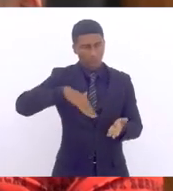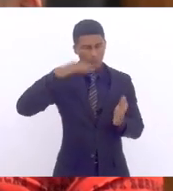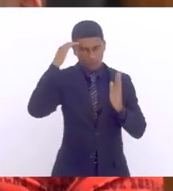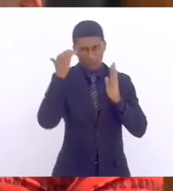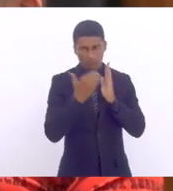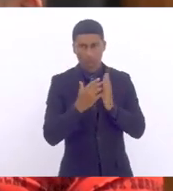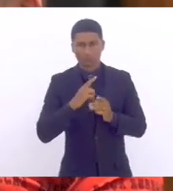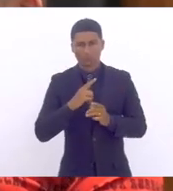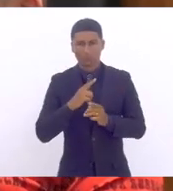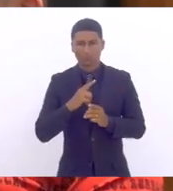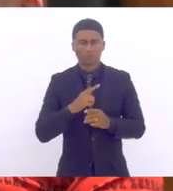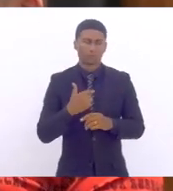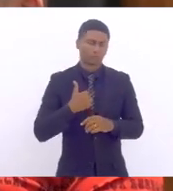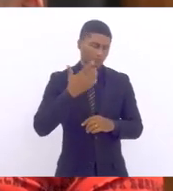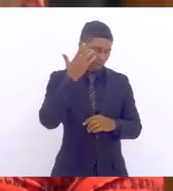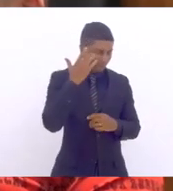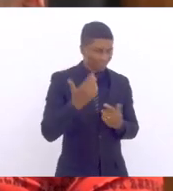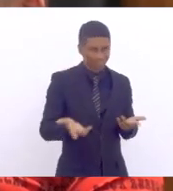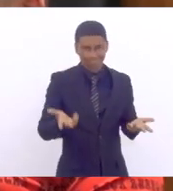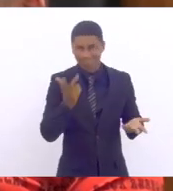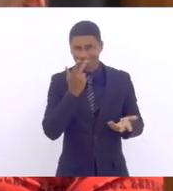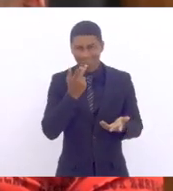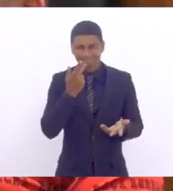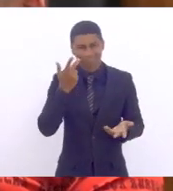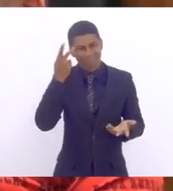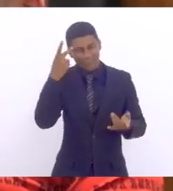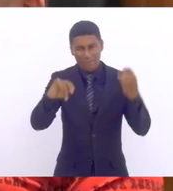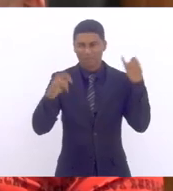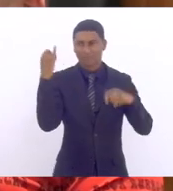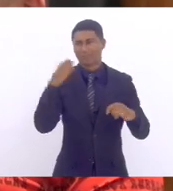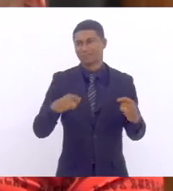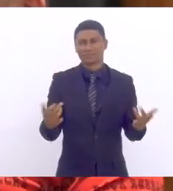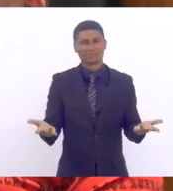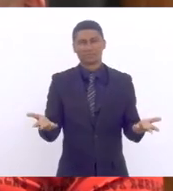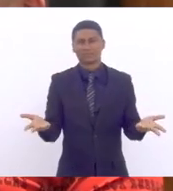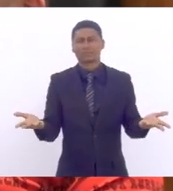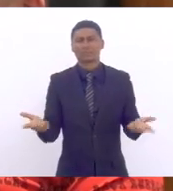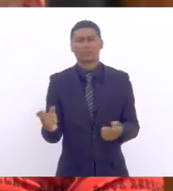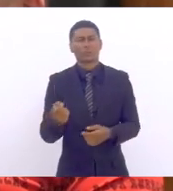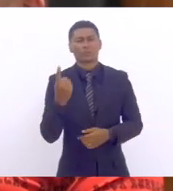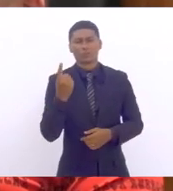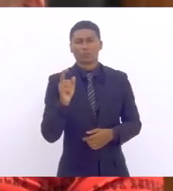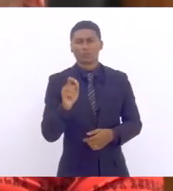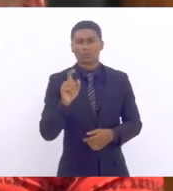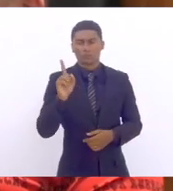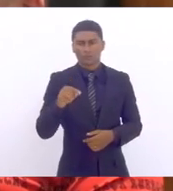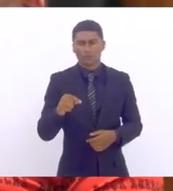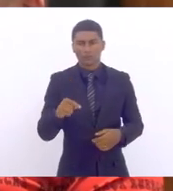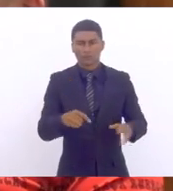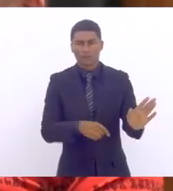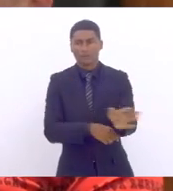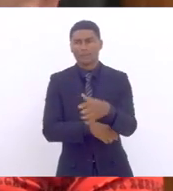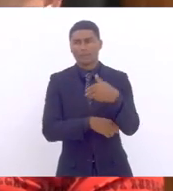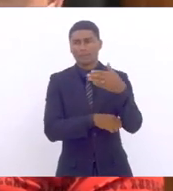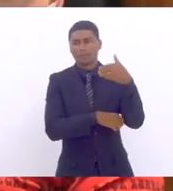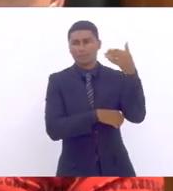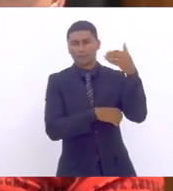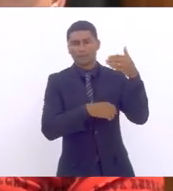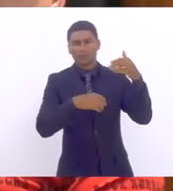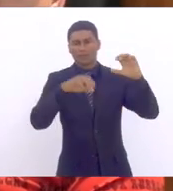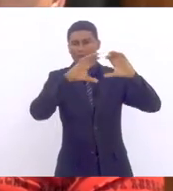Sinceramente, eu considero que é um contrassenso falar em prevenção quando a única medida que se utiliza é a retirada de faixas, bandeiras e